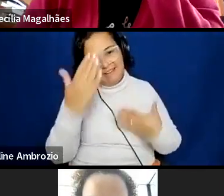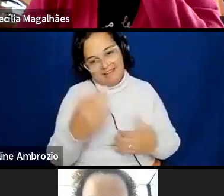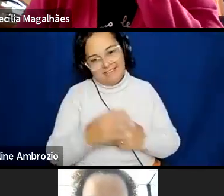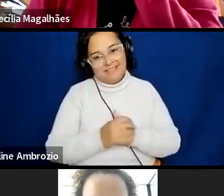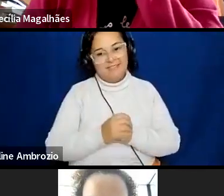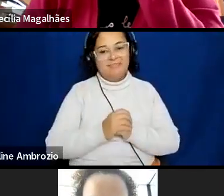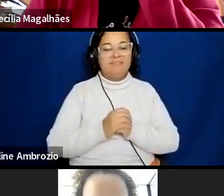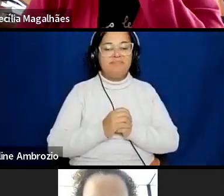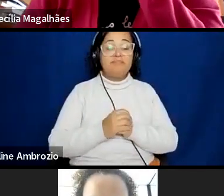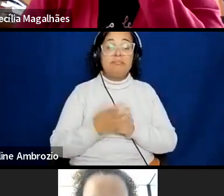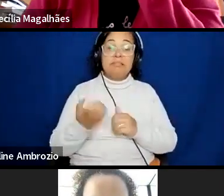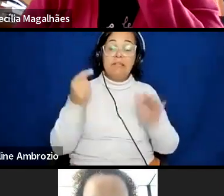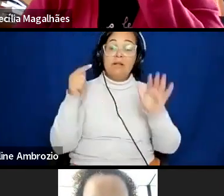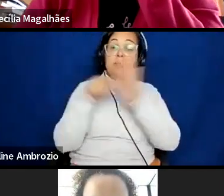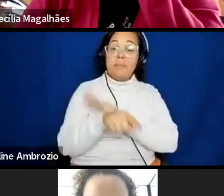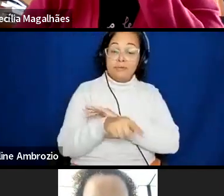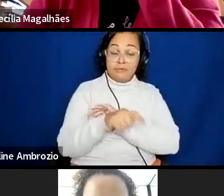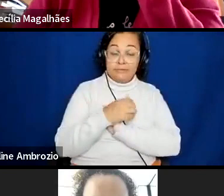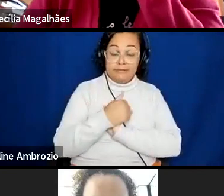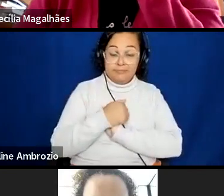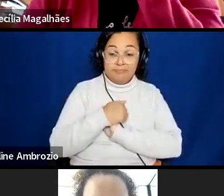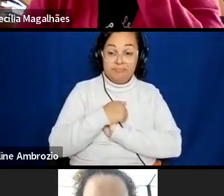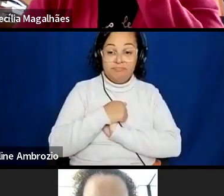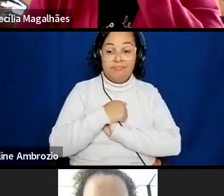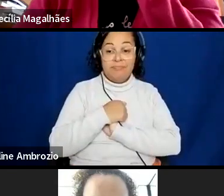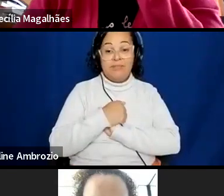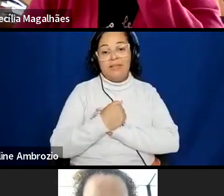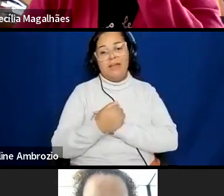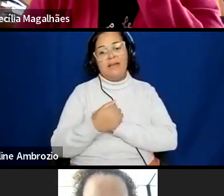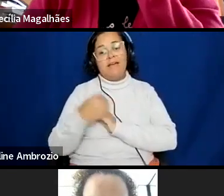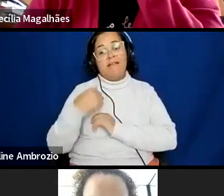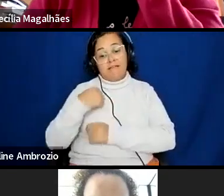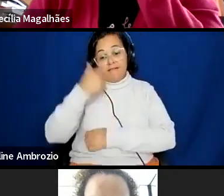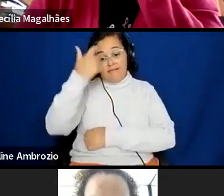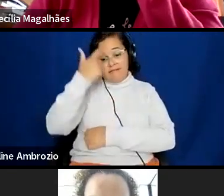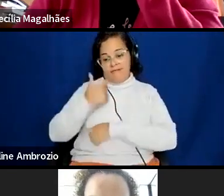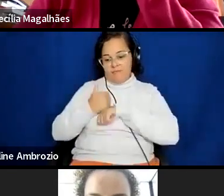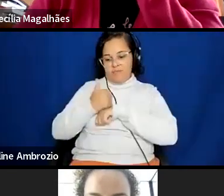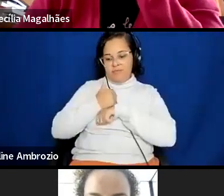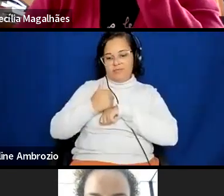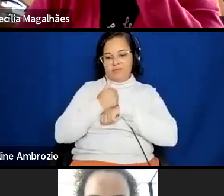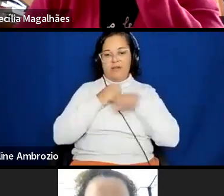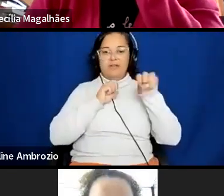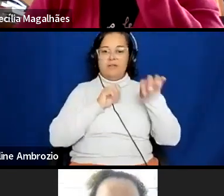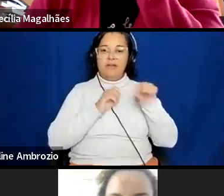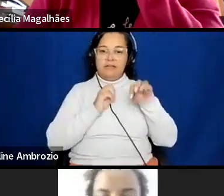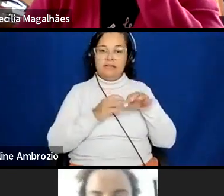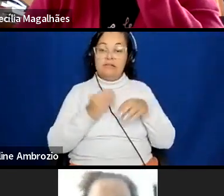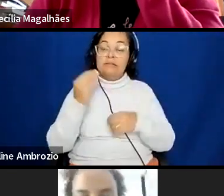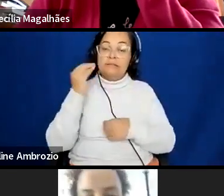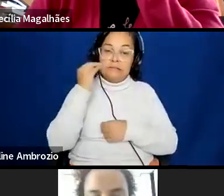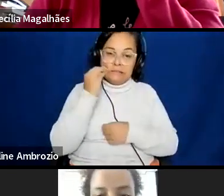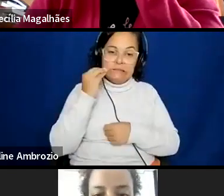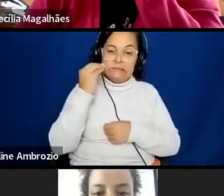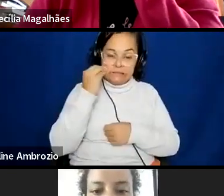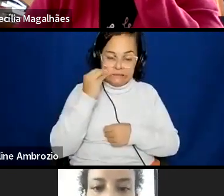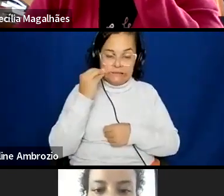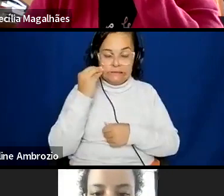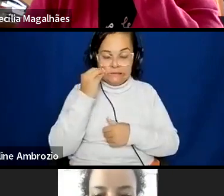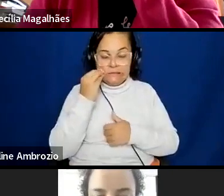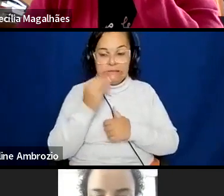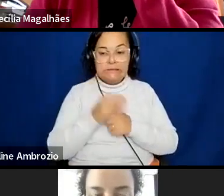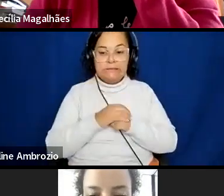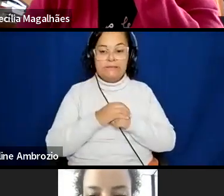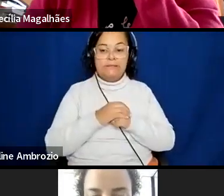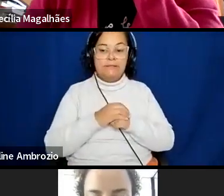Eu gostaria de fazer uma pergunta, porque enquanto educadora, por mais que nós tentamos trabalhar com